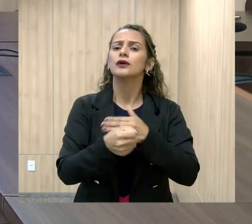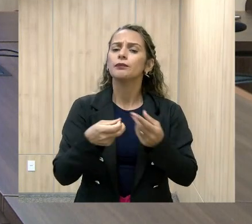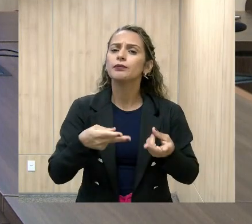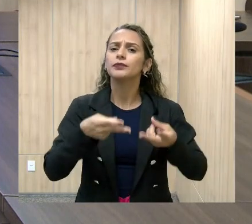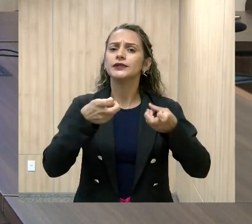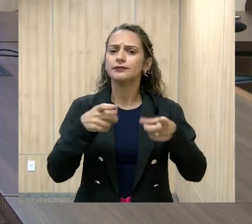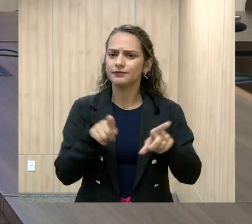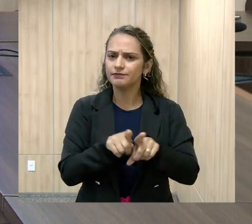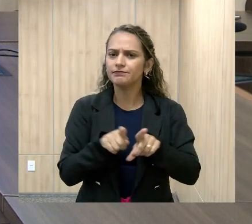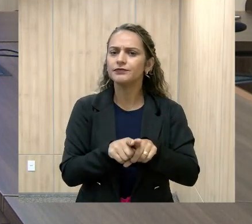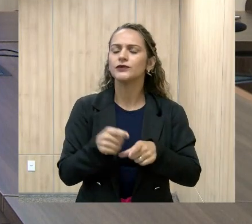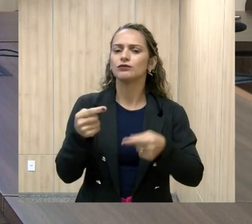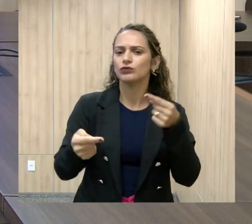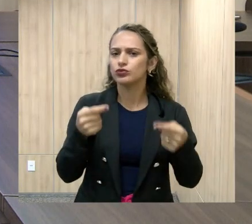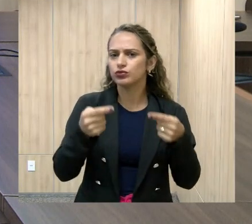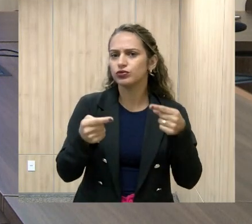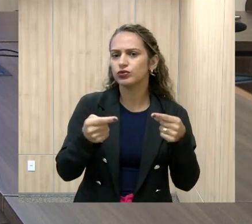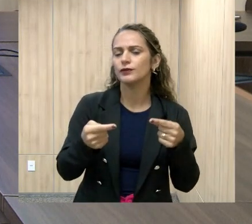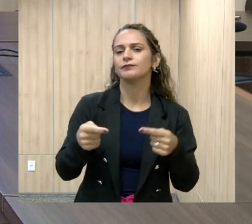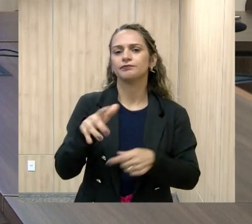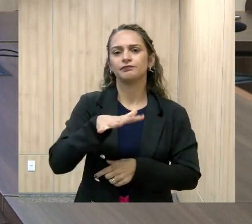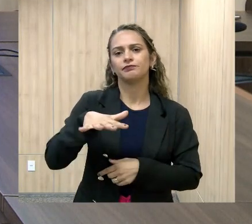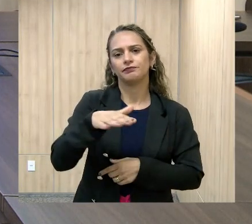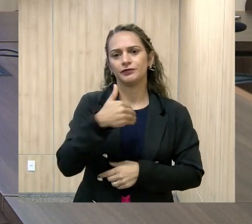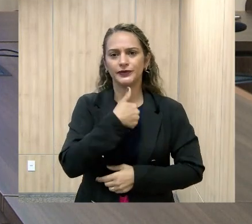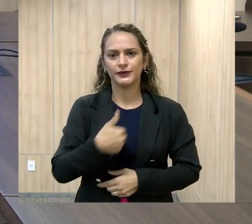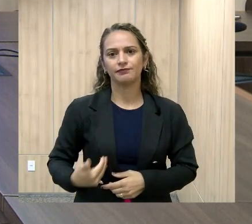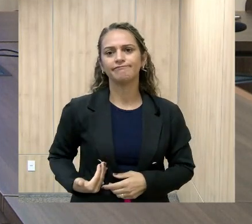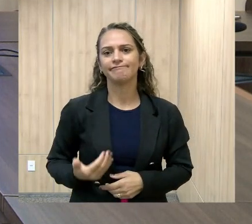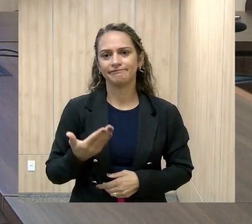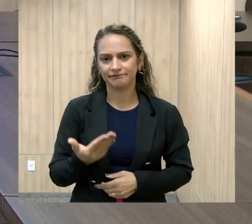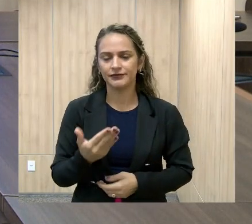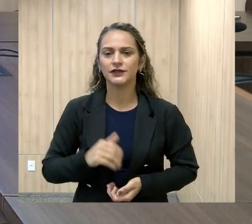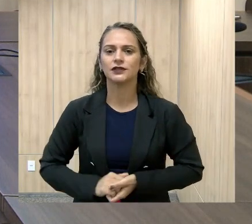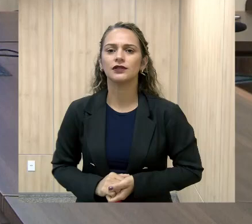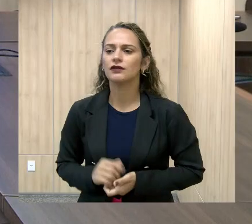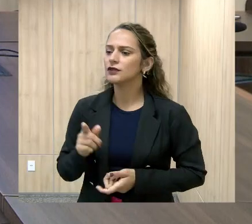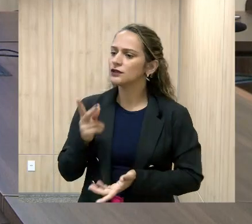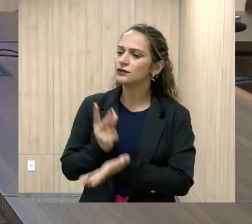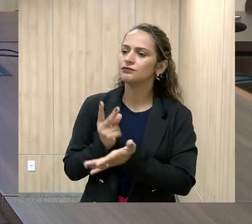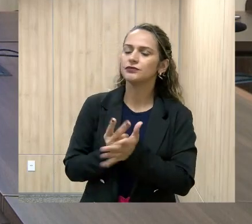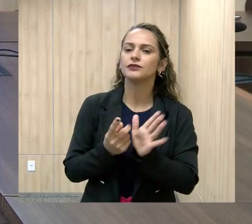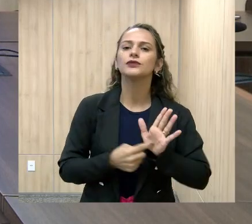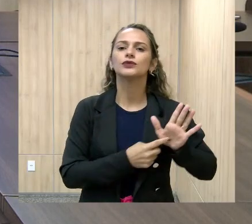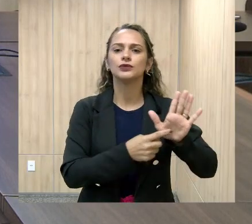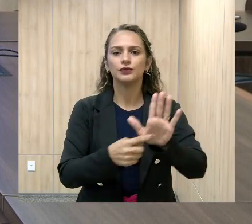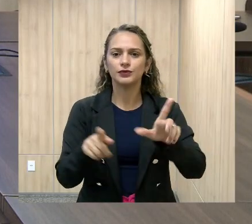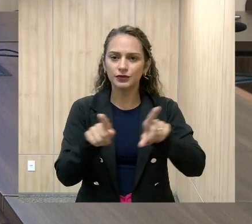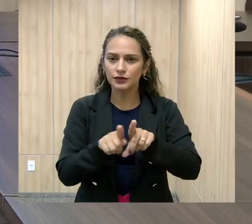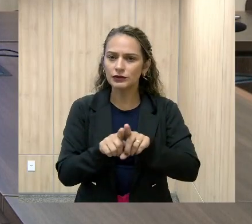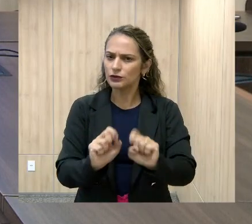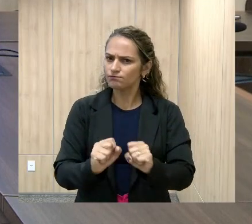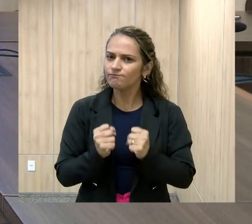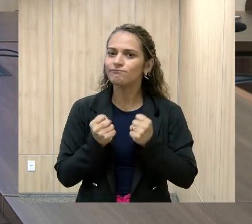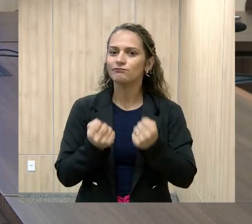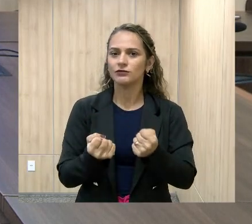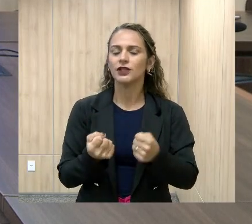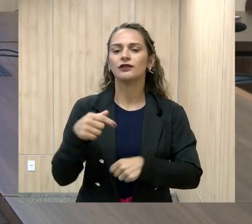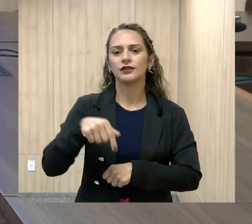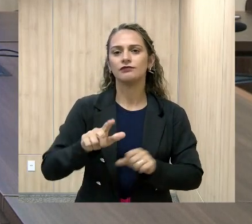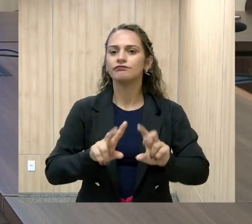compreenda a necessidade debaixo das políticas públicas nesse espaço tem esse comprometimento Então você sempre demonstrou o seu